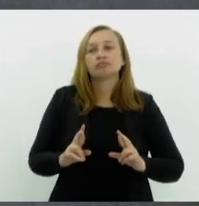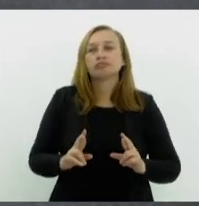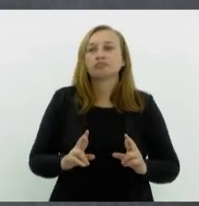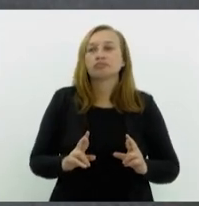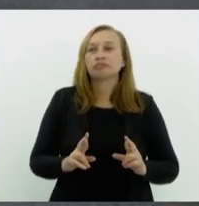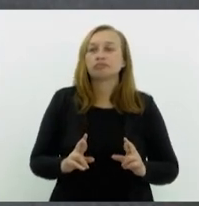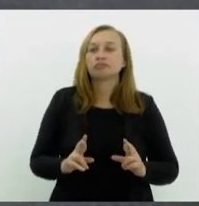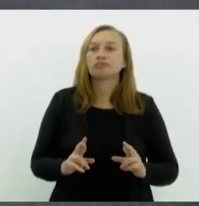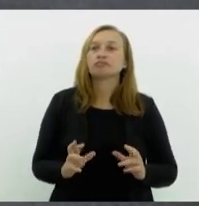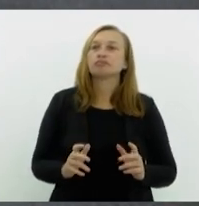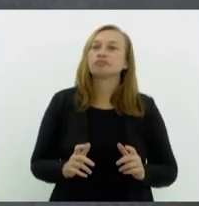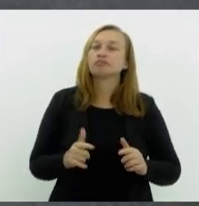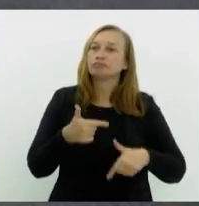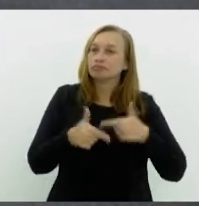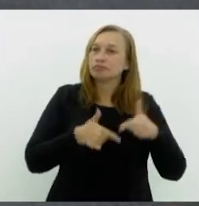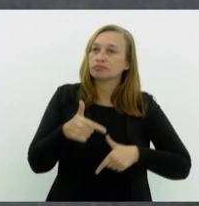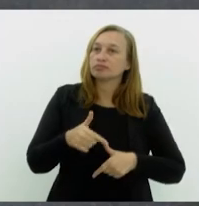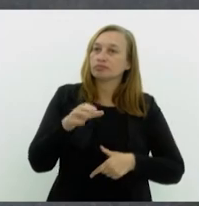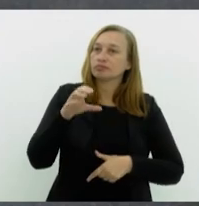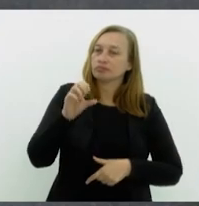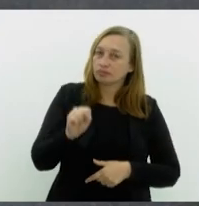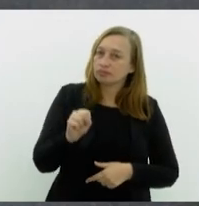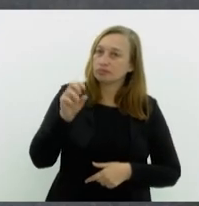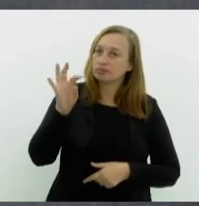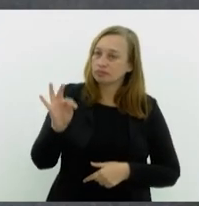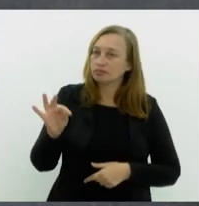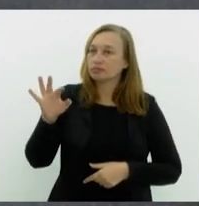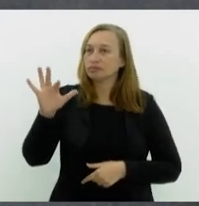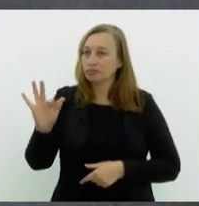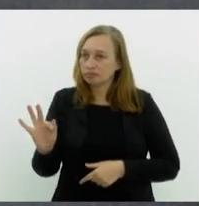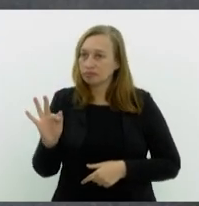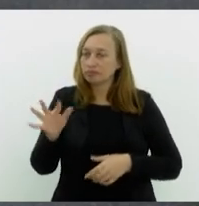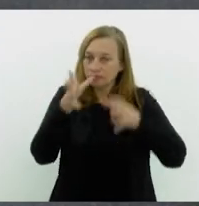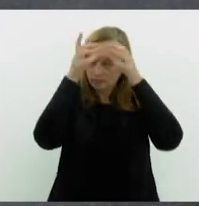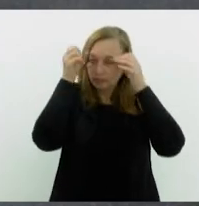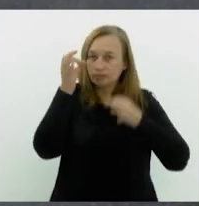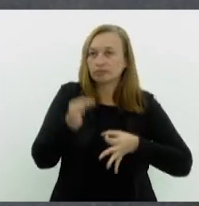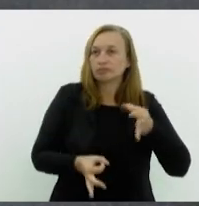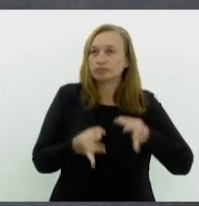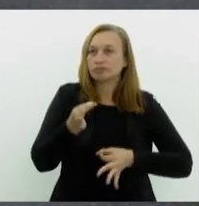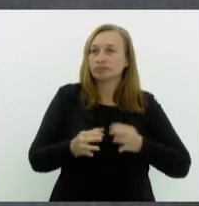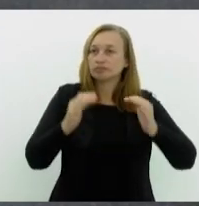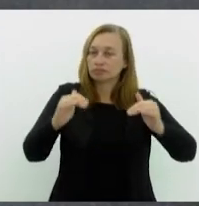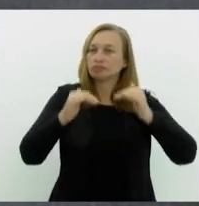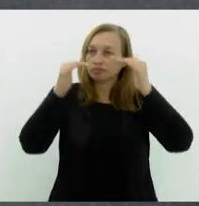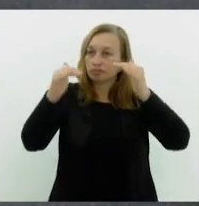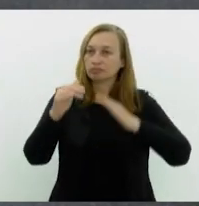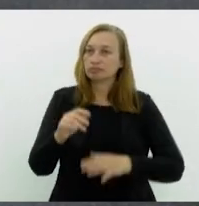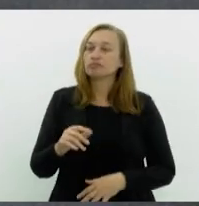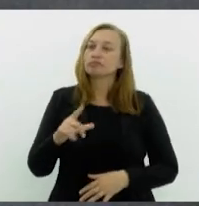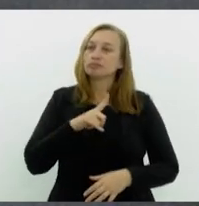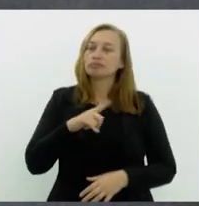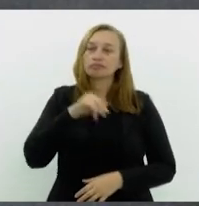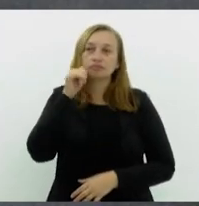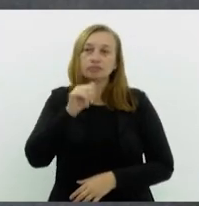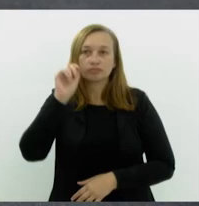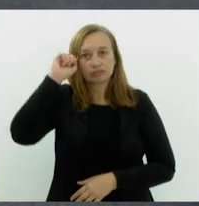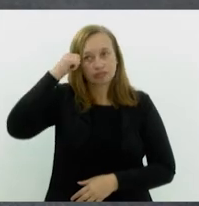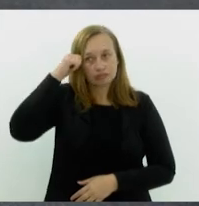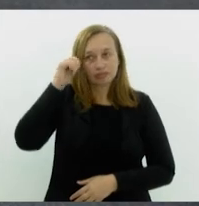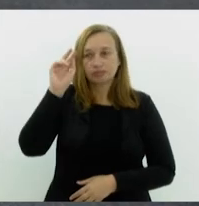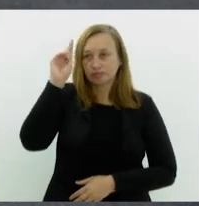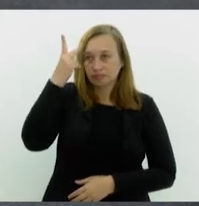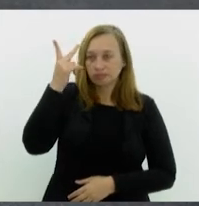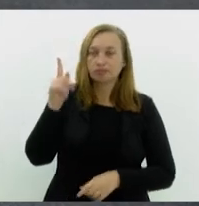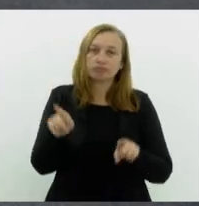cadeira no STF, enfim, nos supremos tribunais do nosso país, ter mulheres negras nesse espaço que, historicamente, também